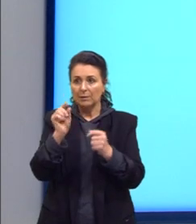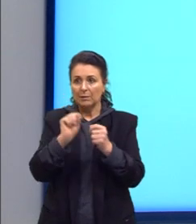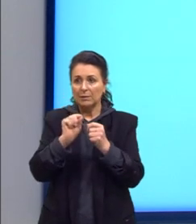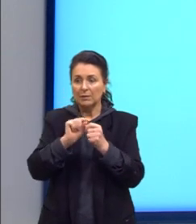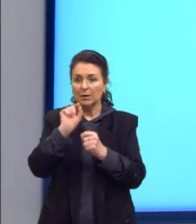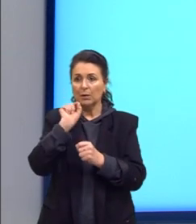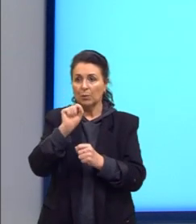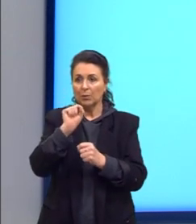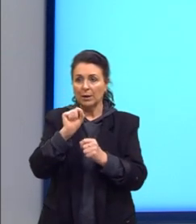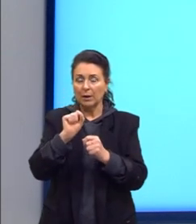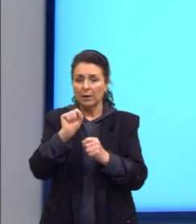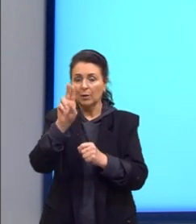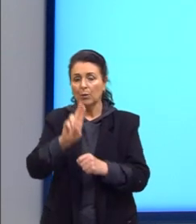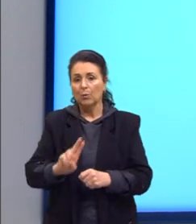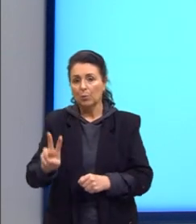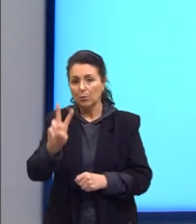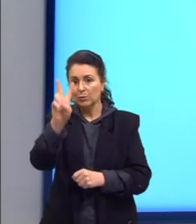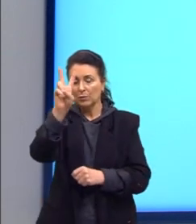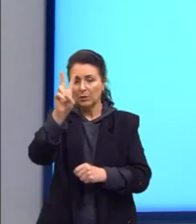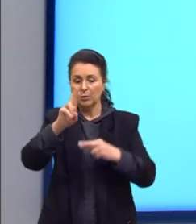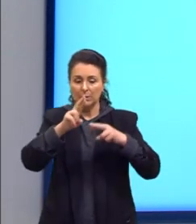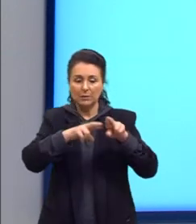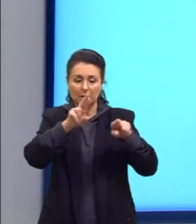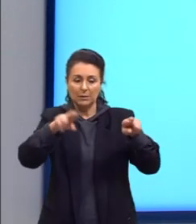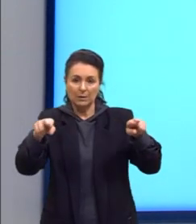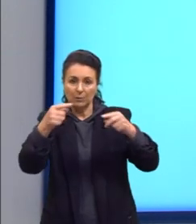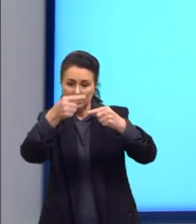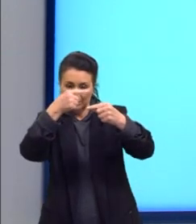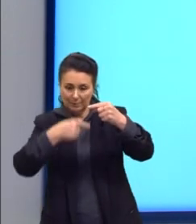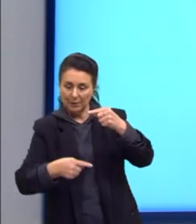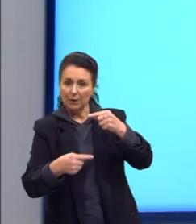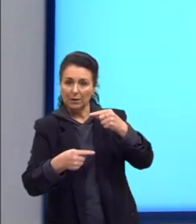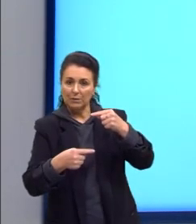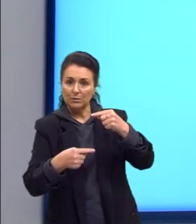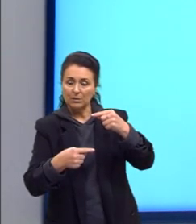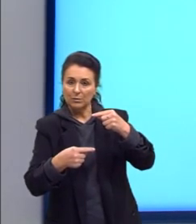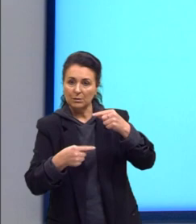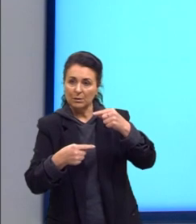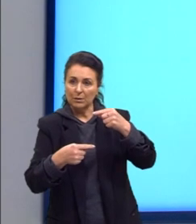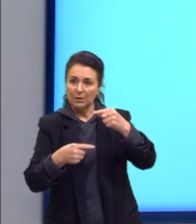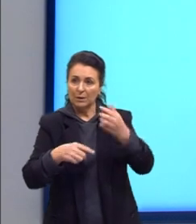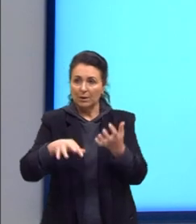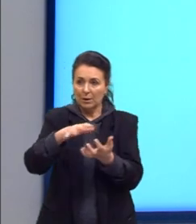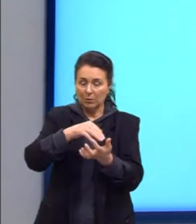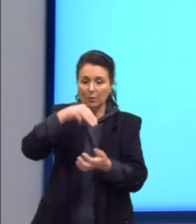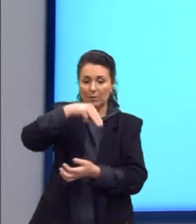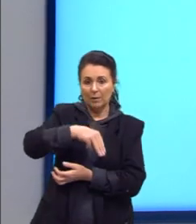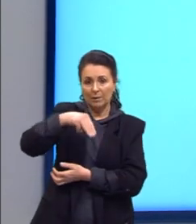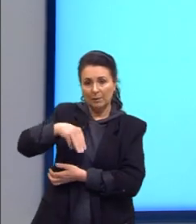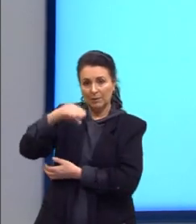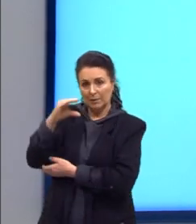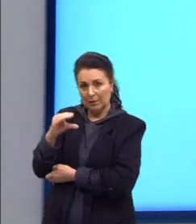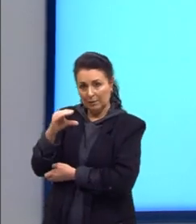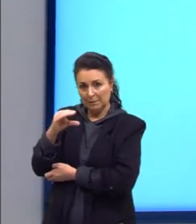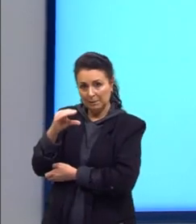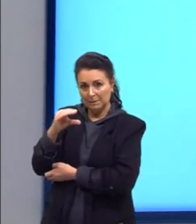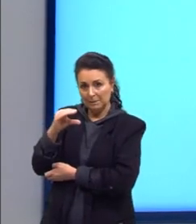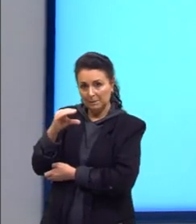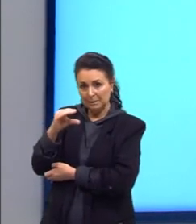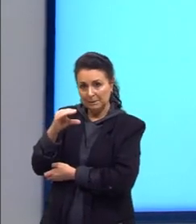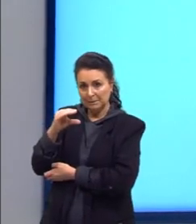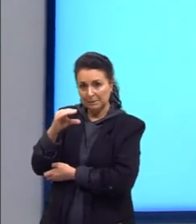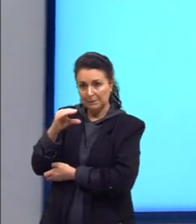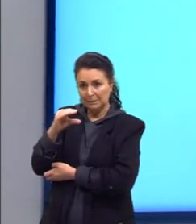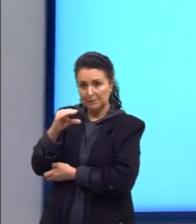vai fazer o que coloca os valores né das resistências embaixo a gente pode calcular o MMC é o mínimo múltiplo